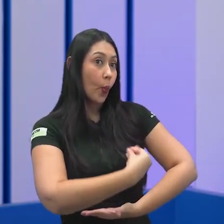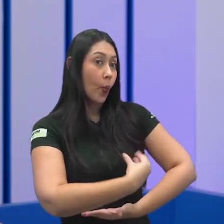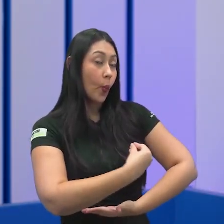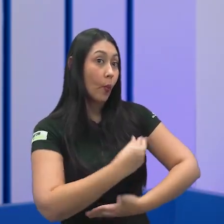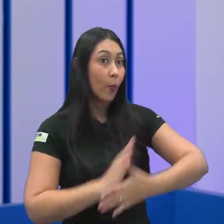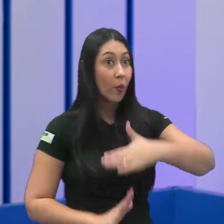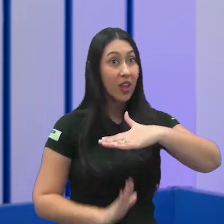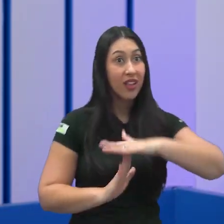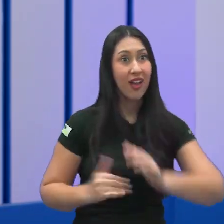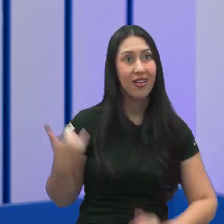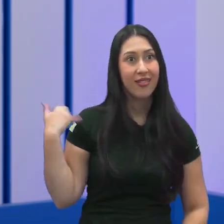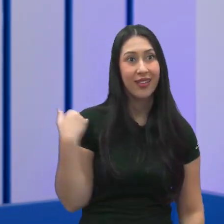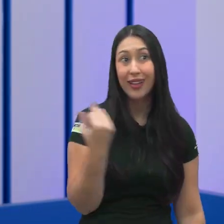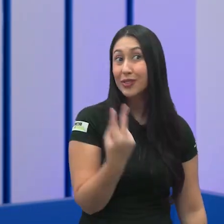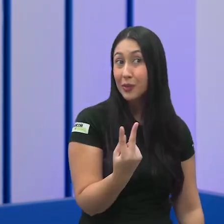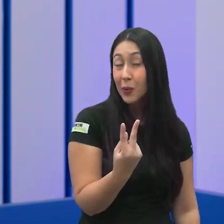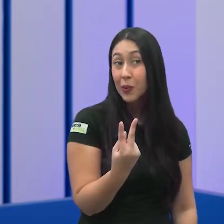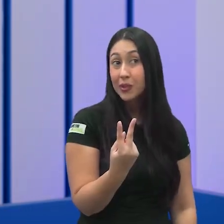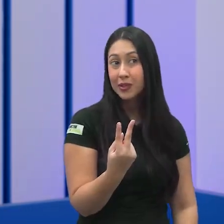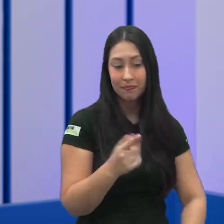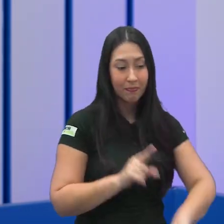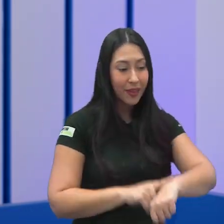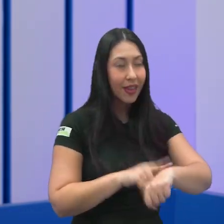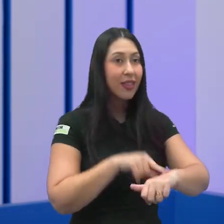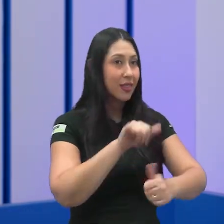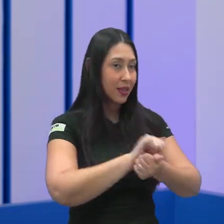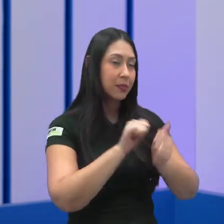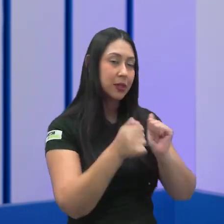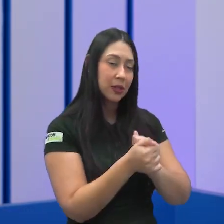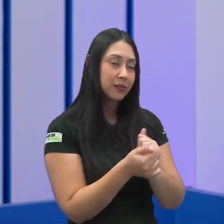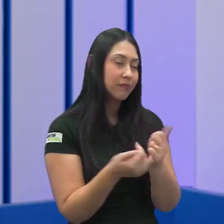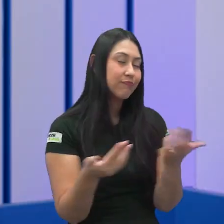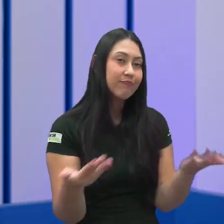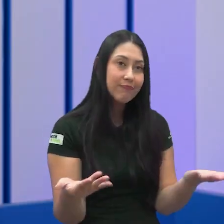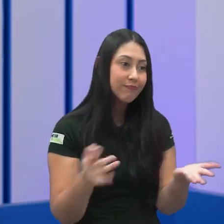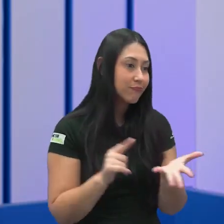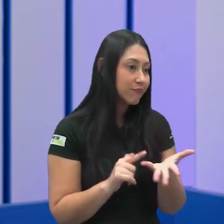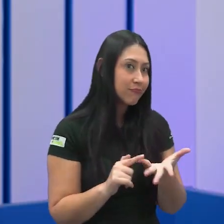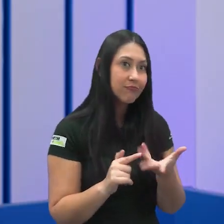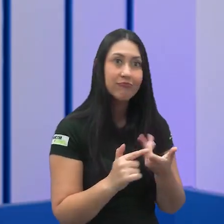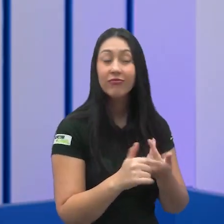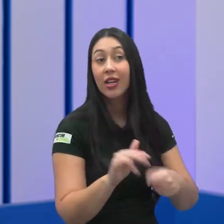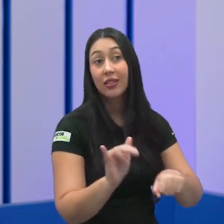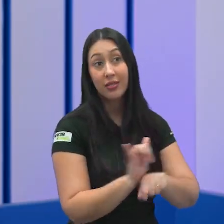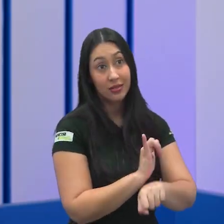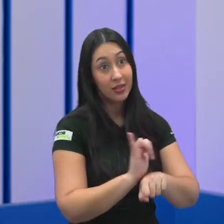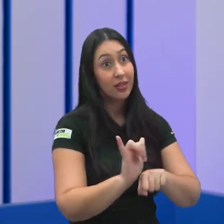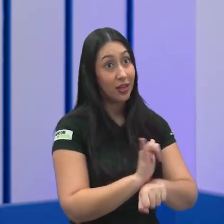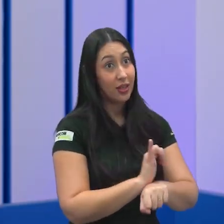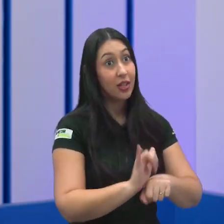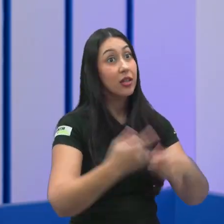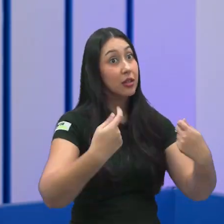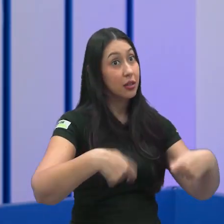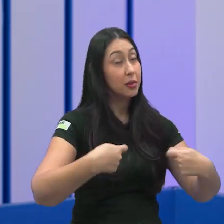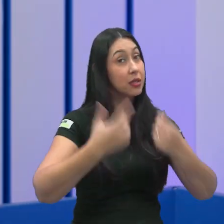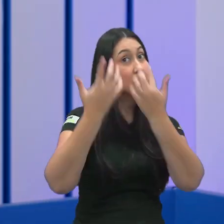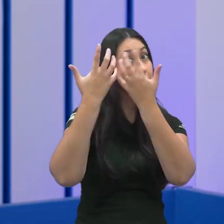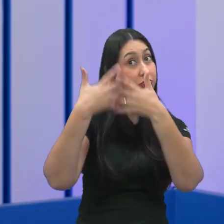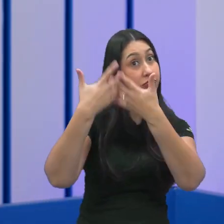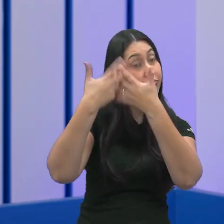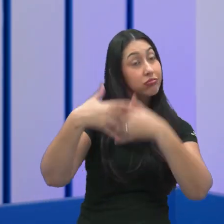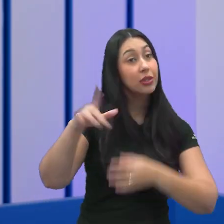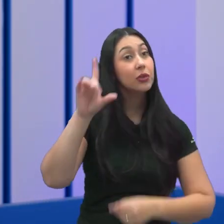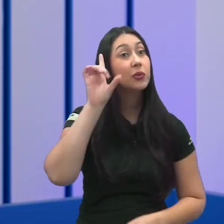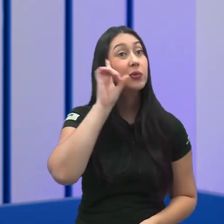esses horários flexíveis para que essa mãe possa, né, transitar. Enfim, diversas, acho que são possibilidades que a gente tem que